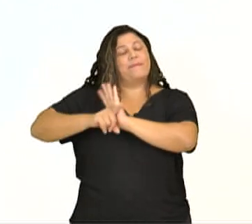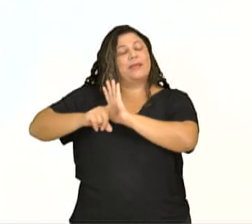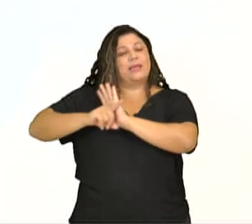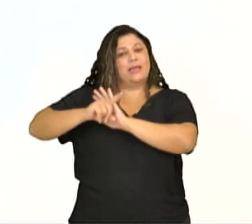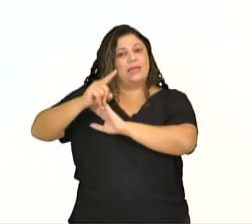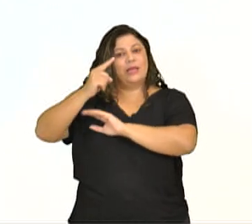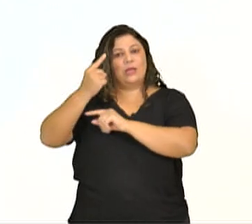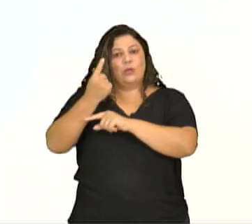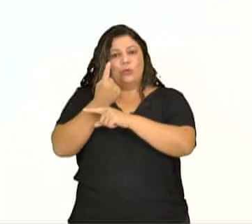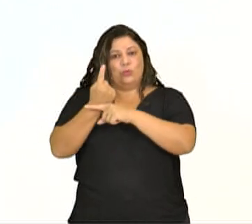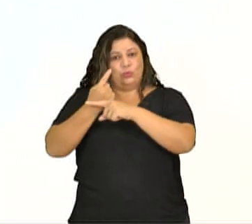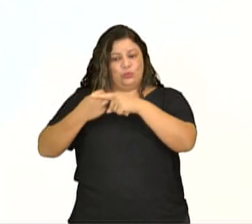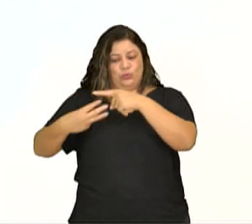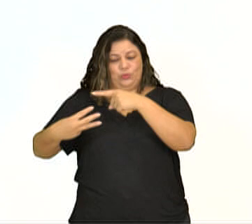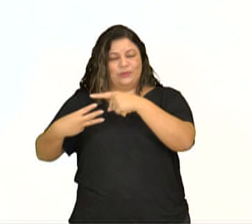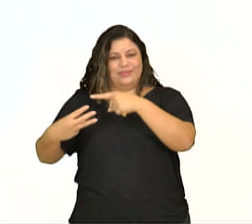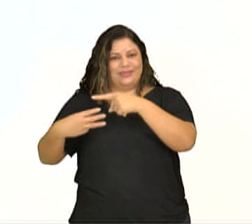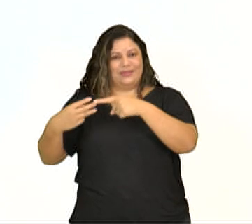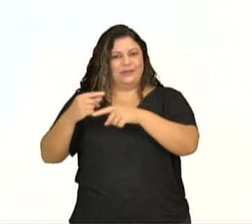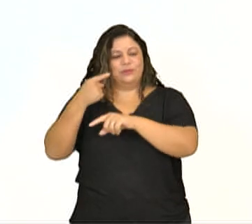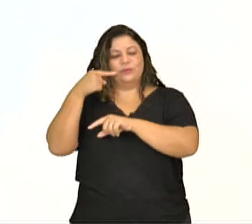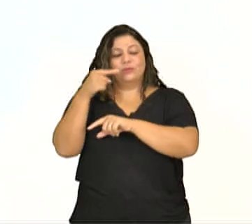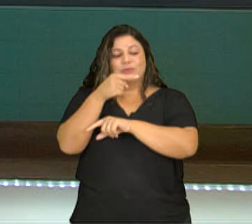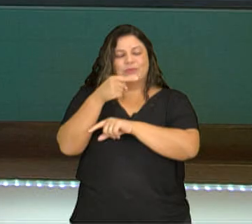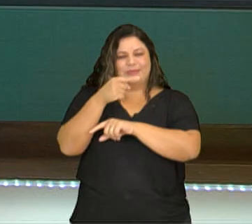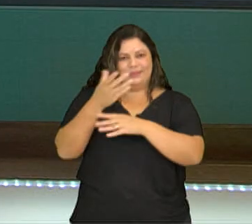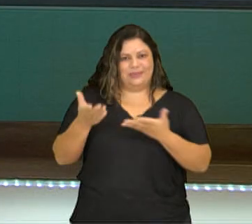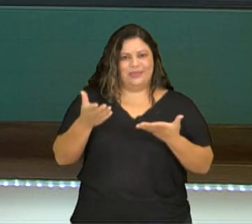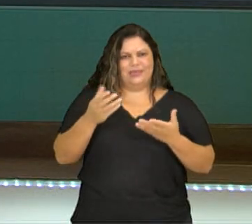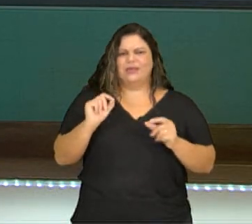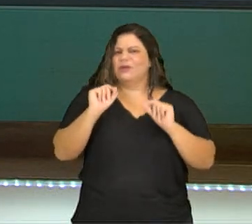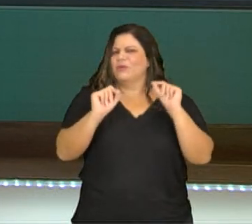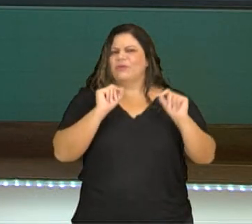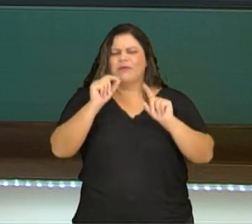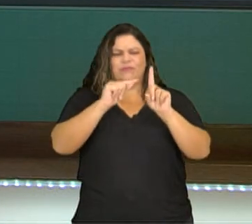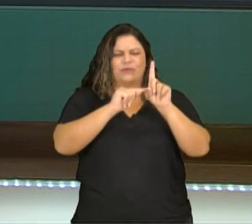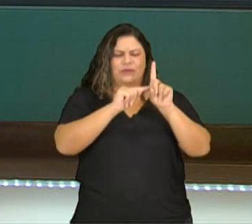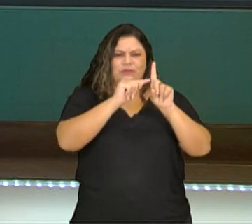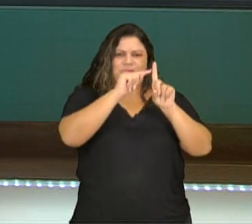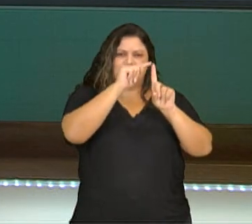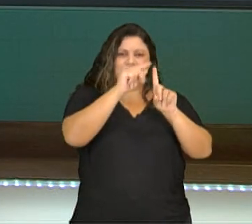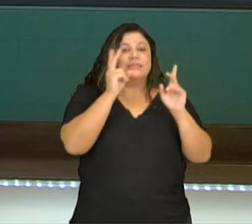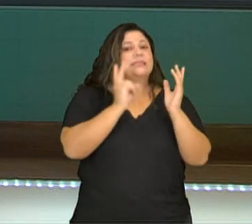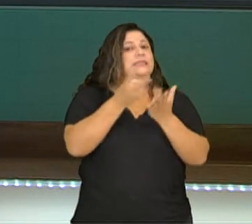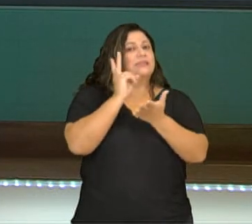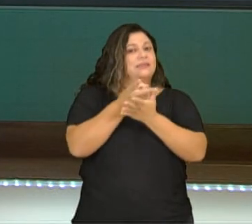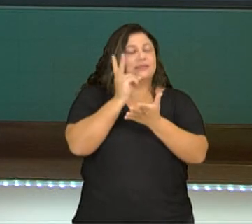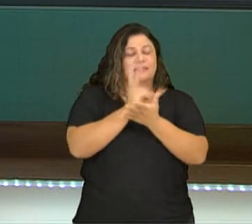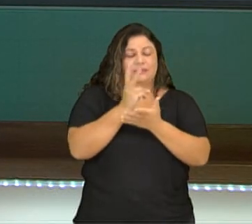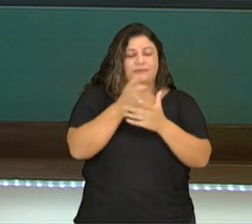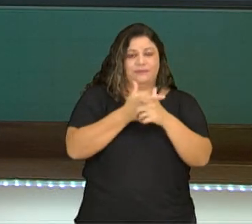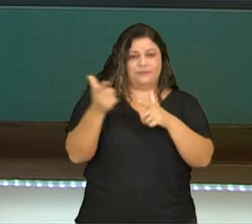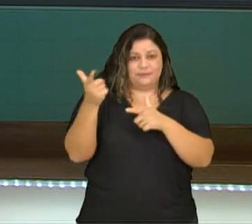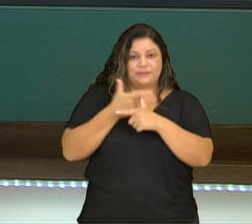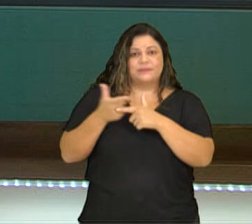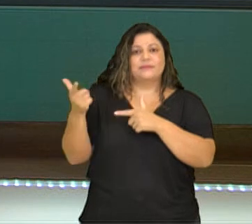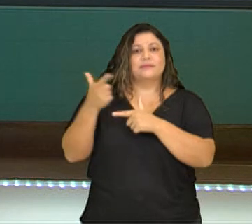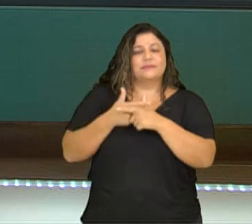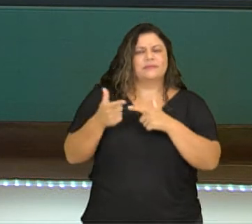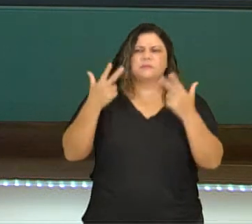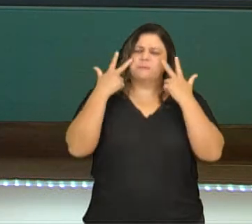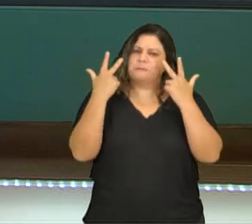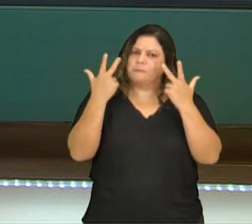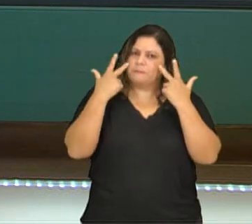Qual foi a temperatura registrada à noite? Pessoal, sempre que nós falamos em divisão, é